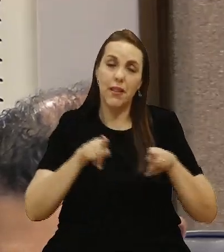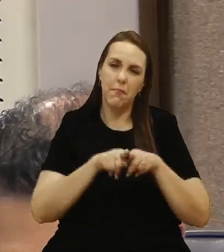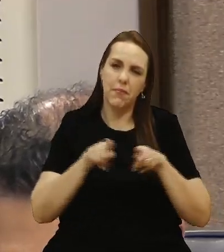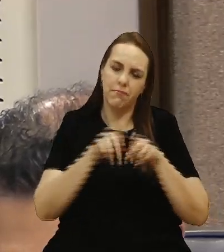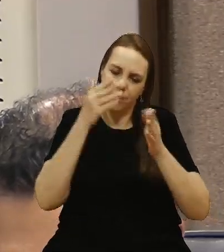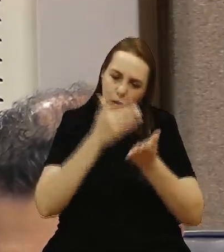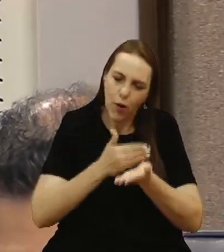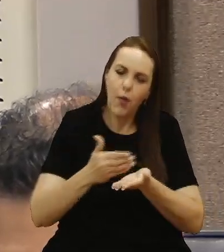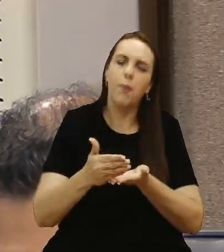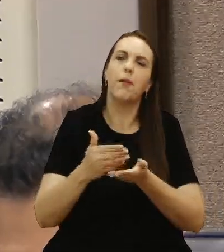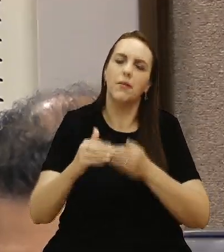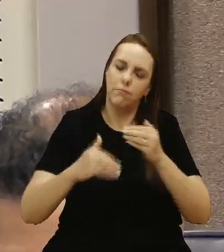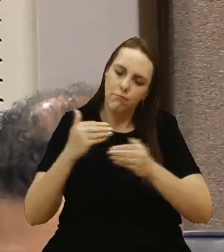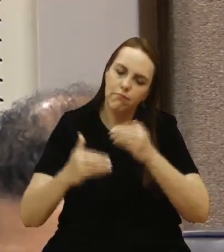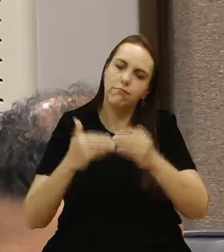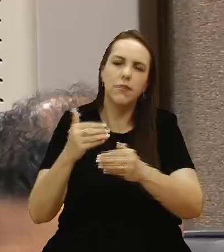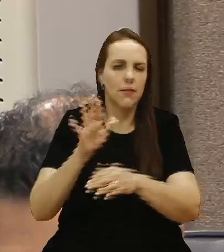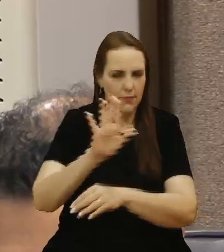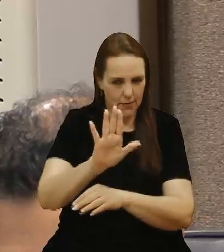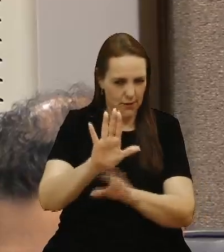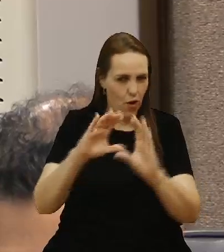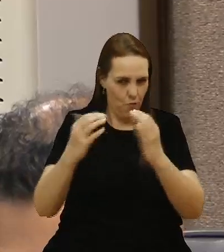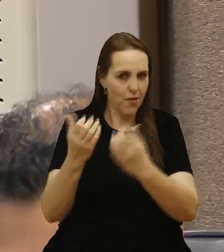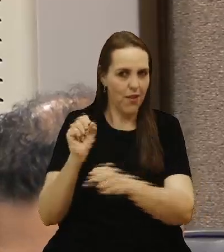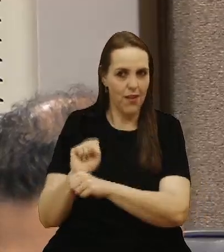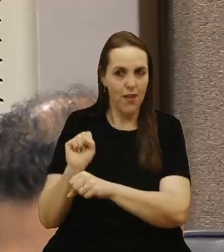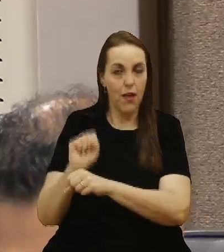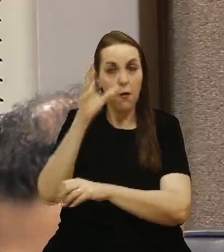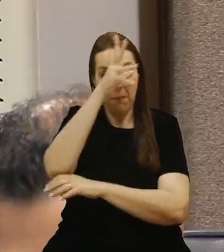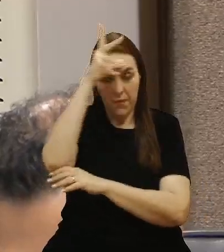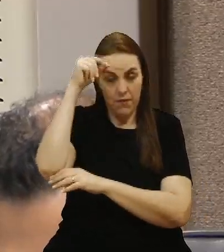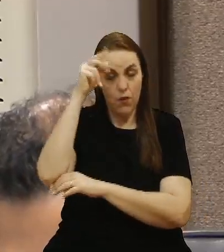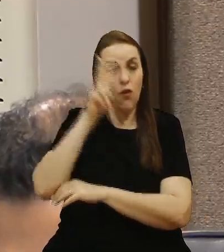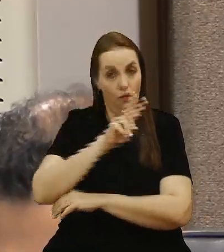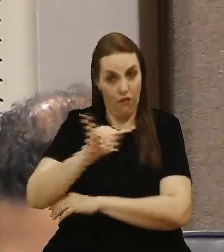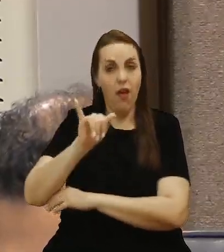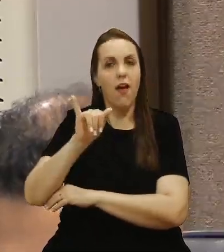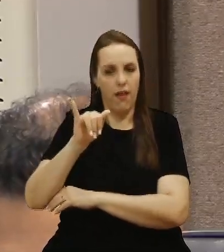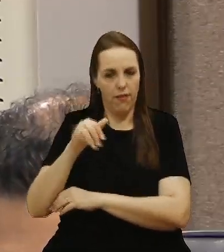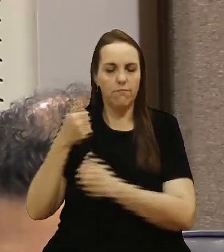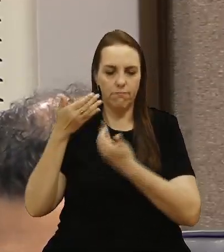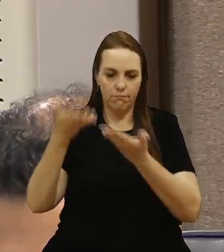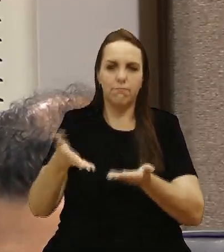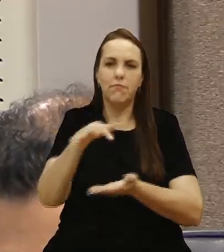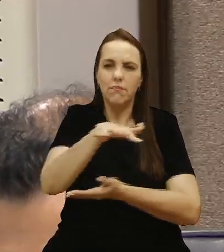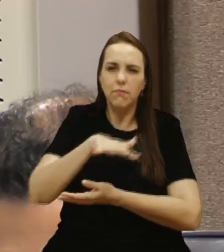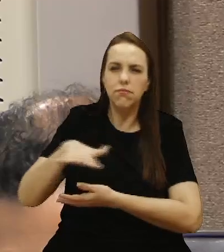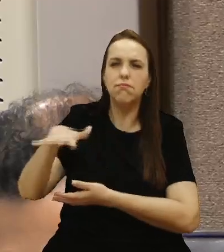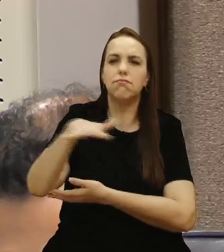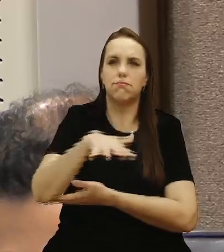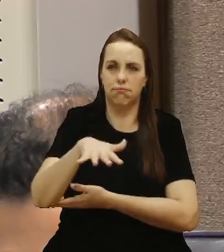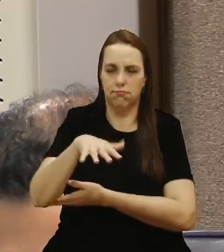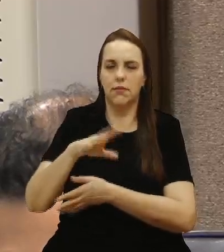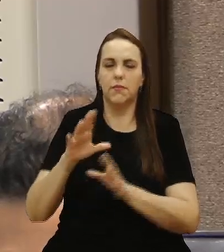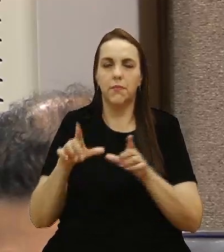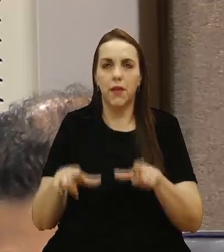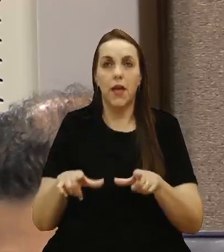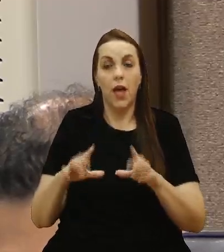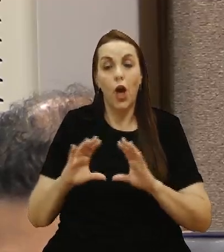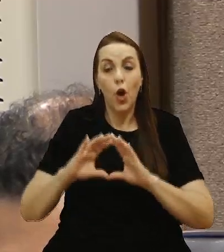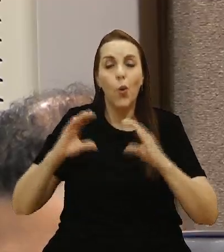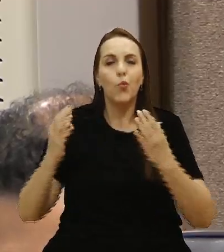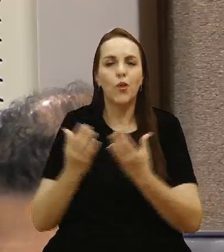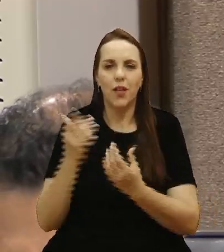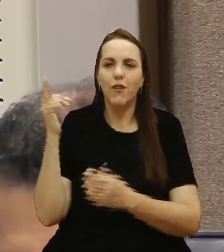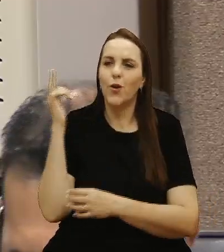passo. Então, a comunidade aguarde que, na sequência, a Prefeitura vai estar recebendo aquele espaço dos Palanquinhos, né? E a comunidade, sim,